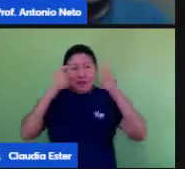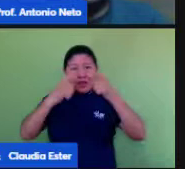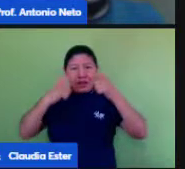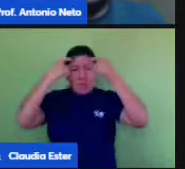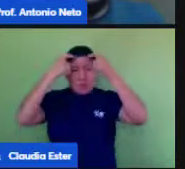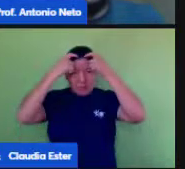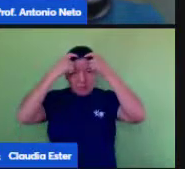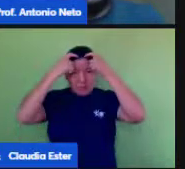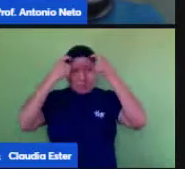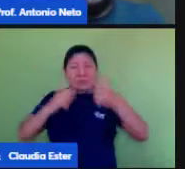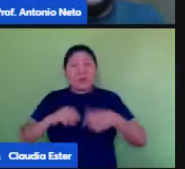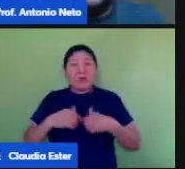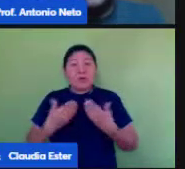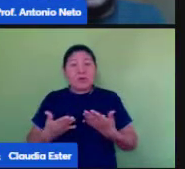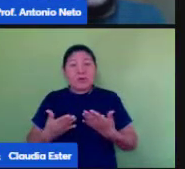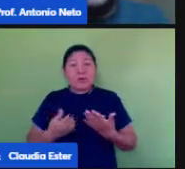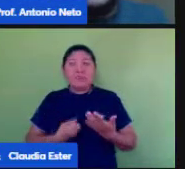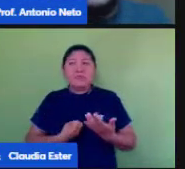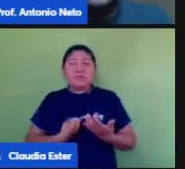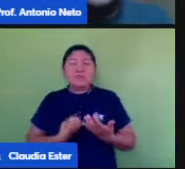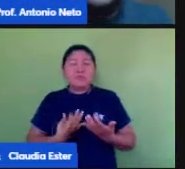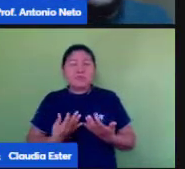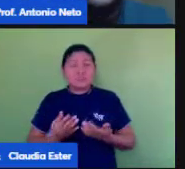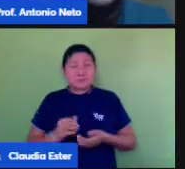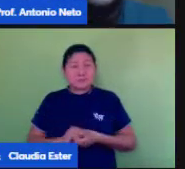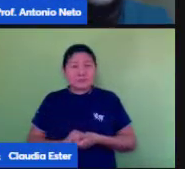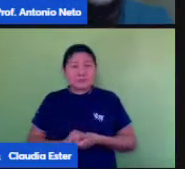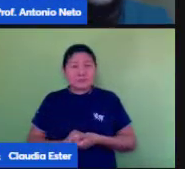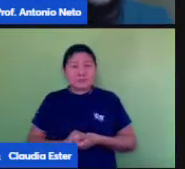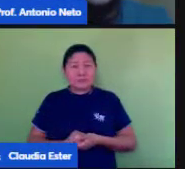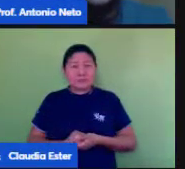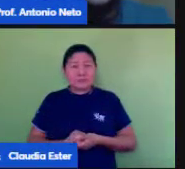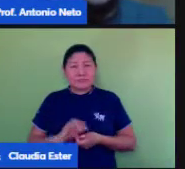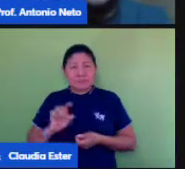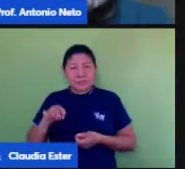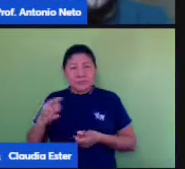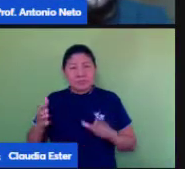peixes seria o rei? Próxima slide.